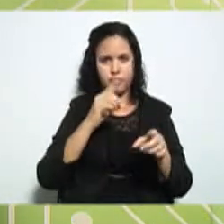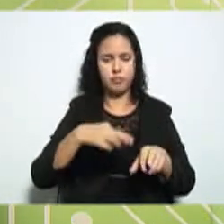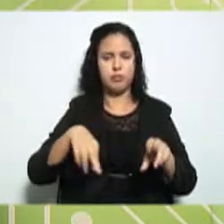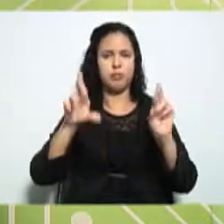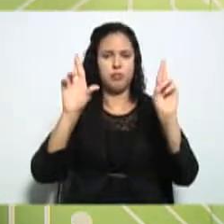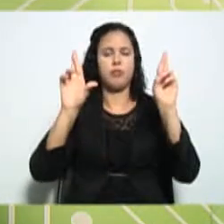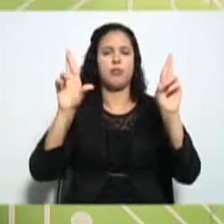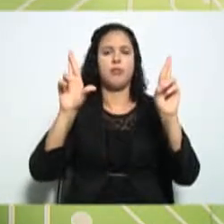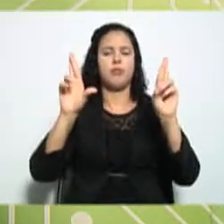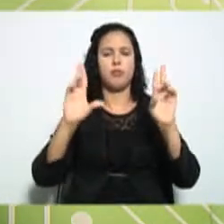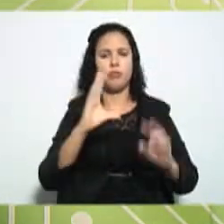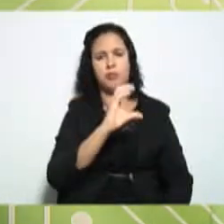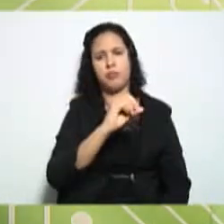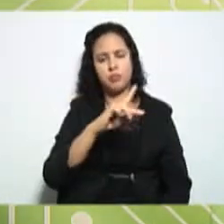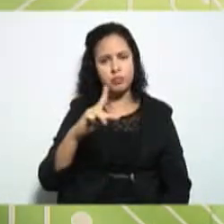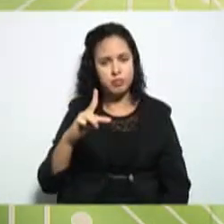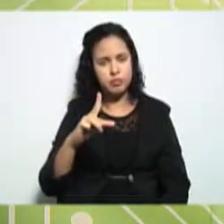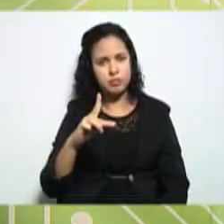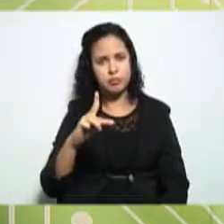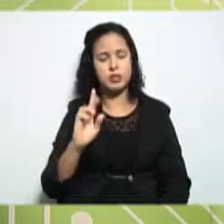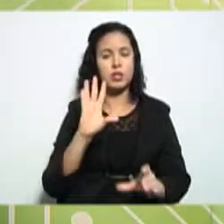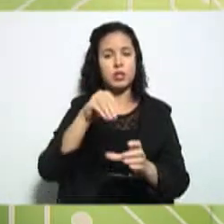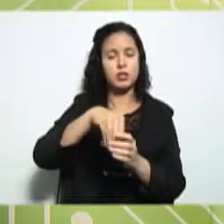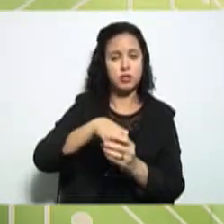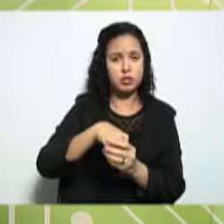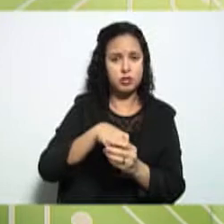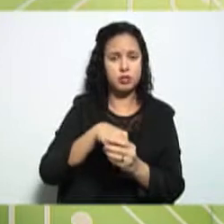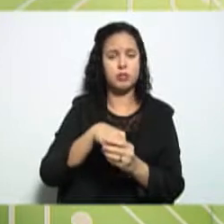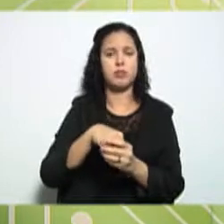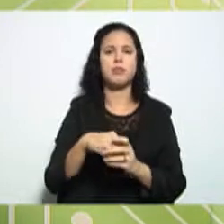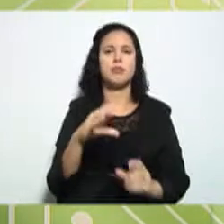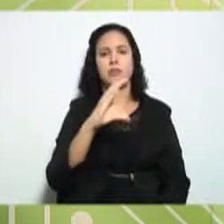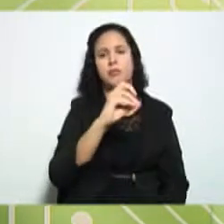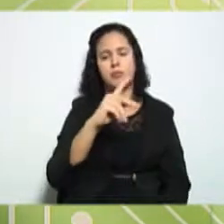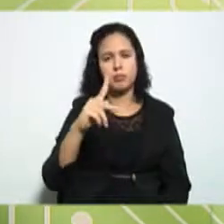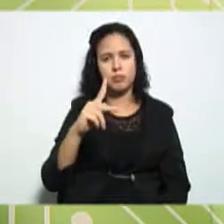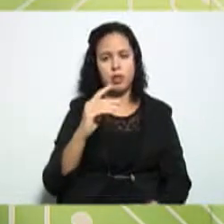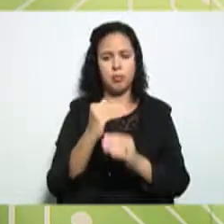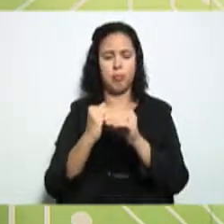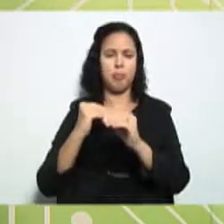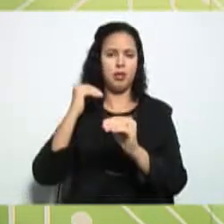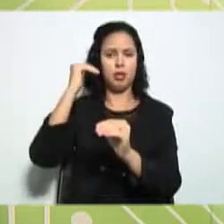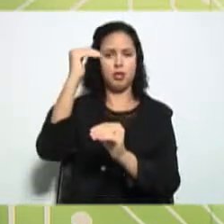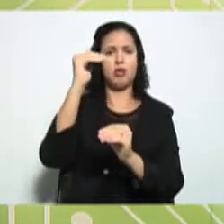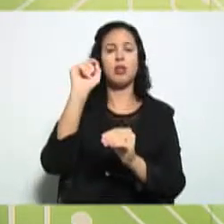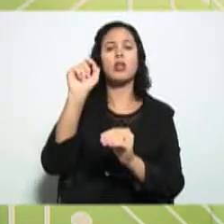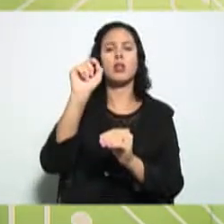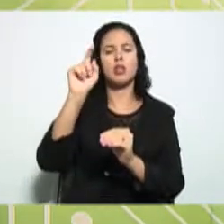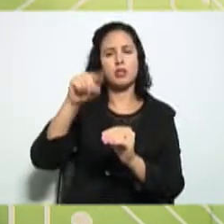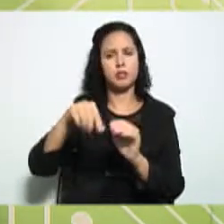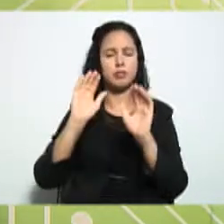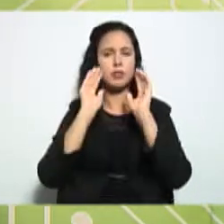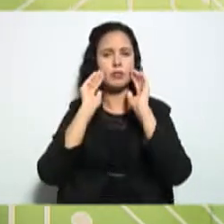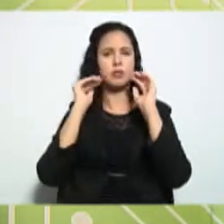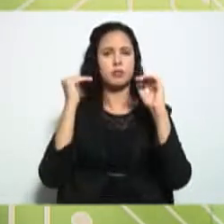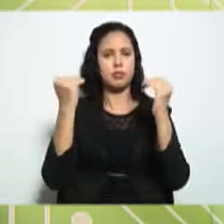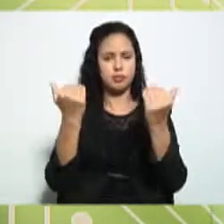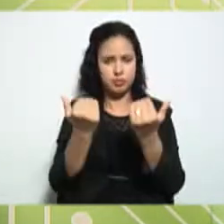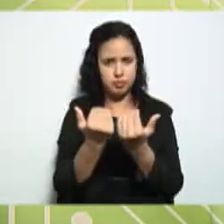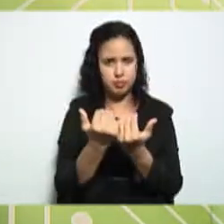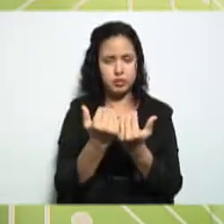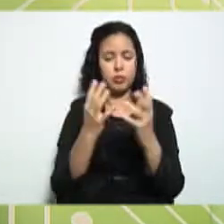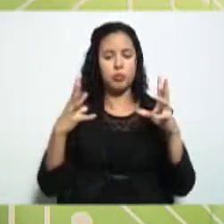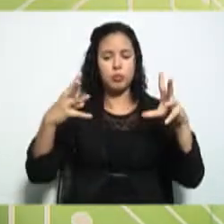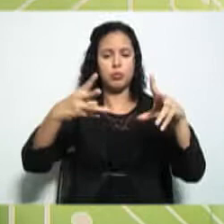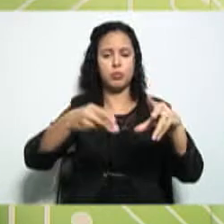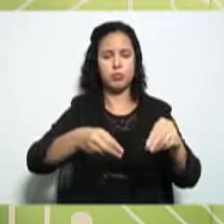soberano, o órgão maior, o mais importante de uma cooperativa é a assembleia. Assembleia se dá quando se reúnem todos os cooperados